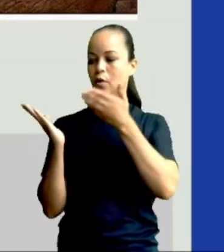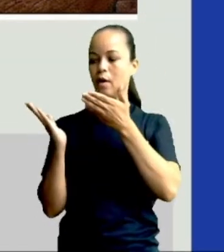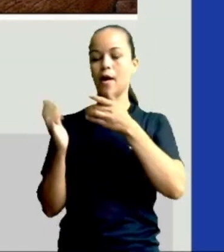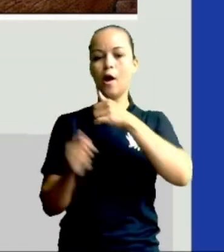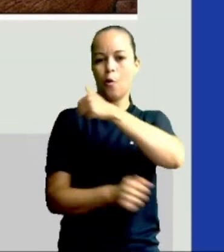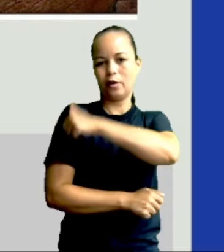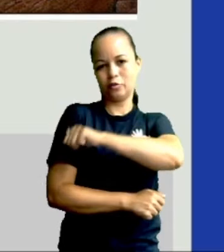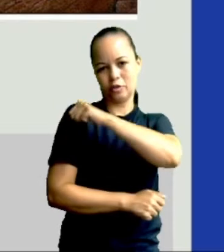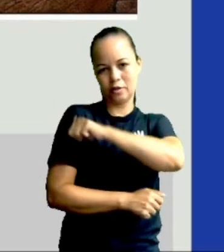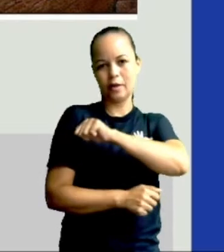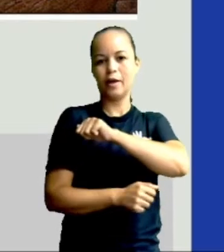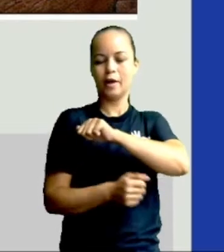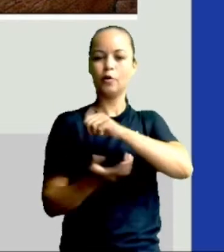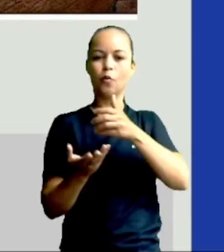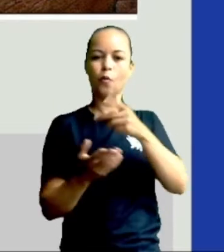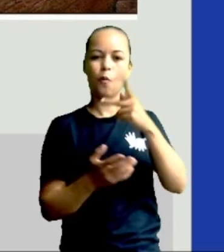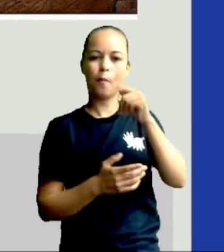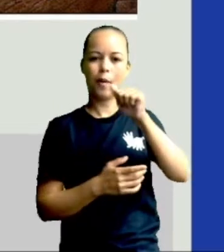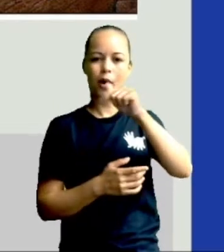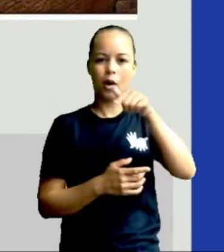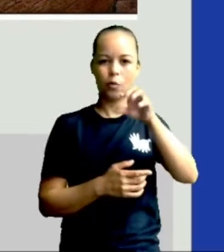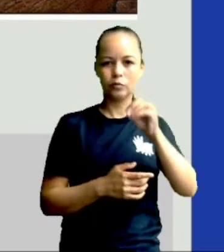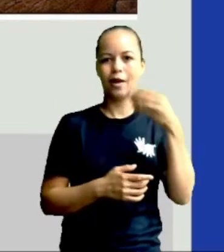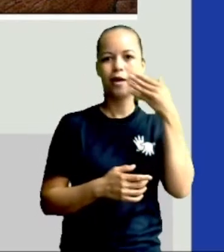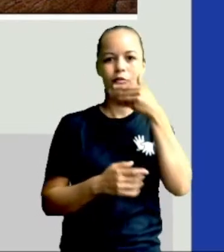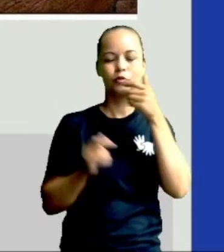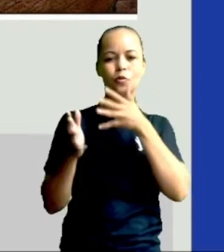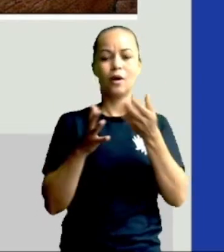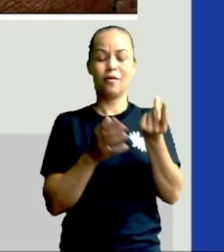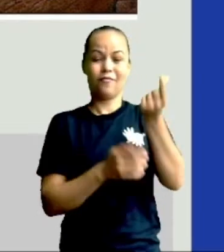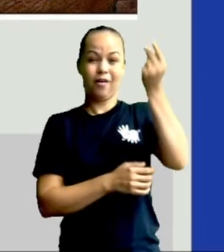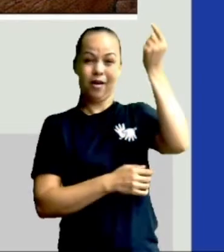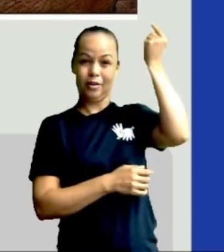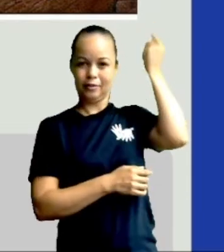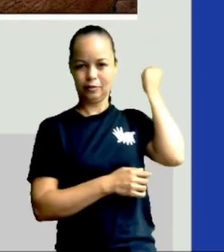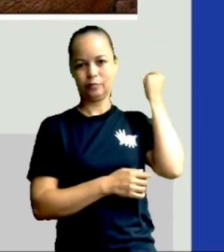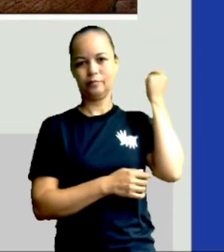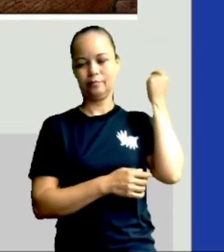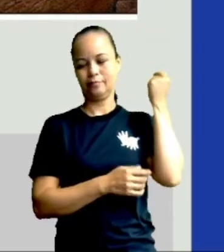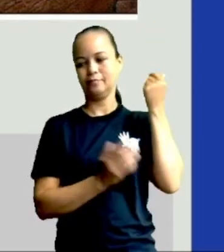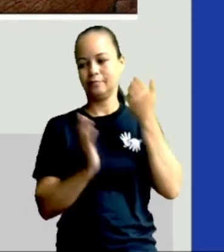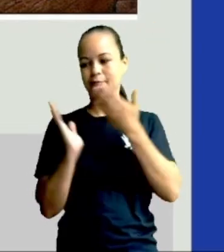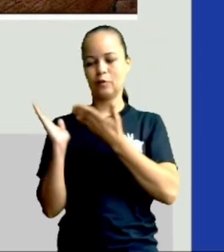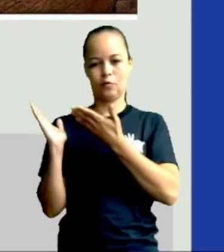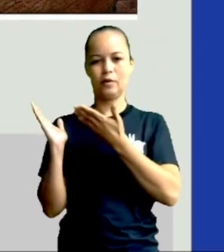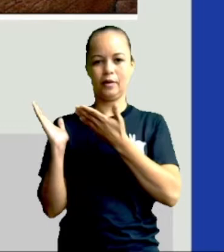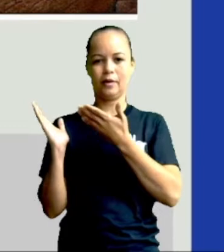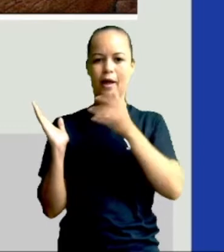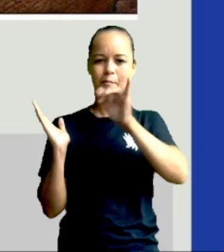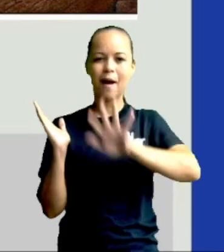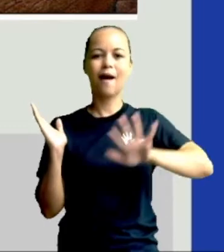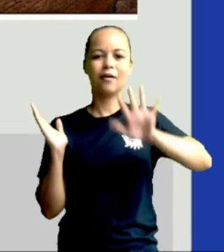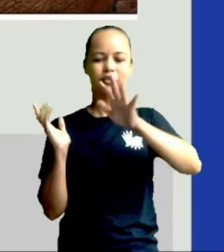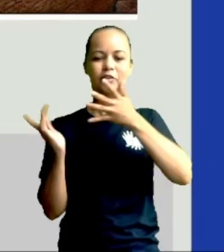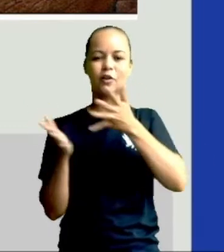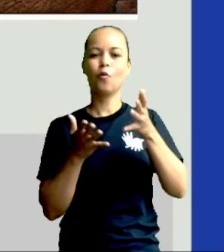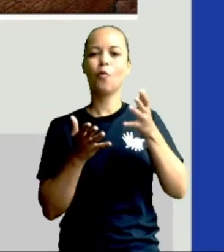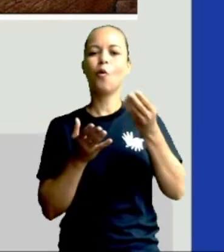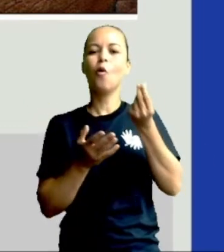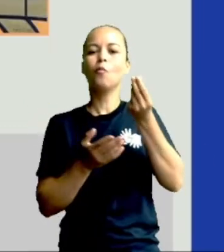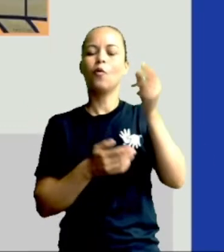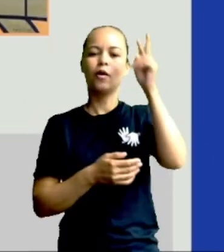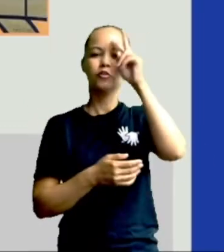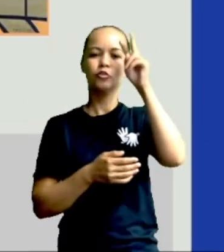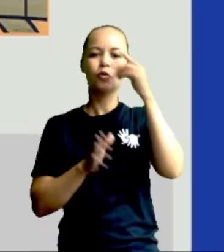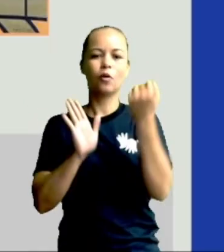olha ali o Pão de Açúcar, agora há muito tempo atrás, tá? Olha aí como era. Retrata um momento histórico daquela